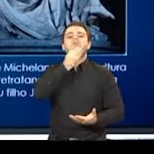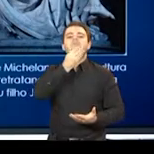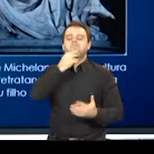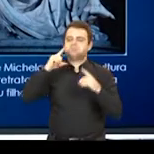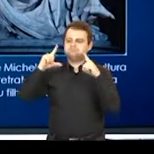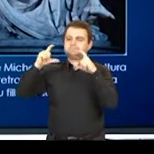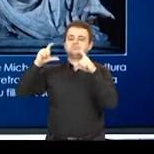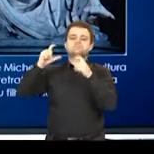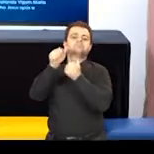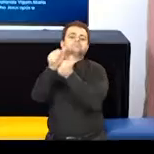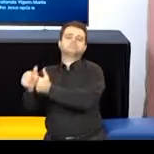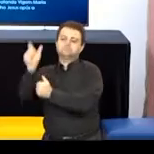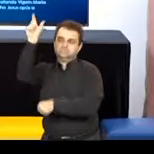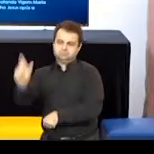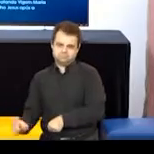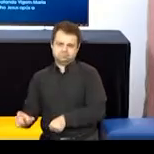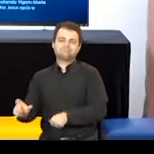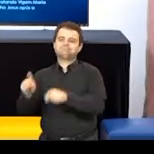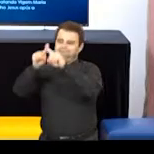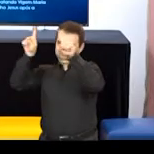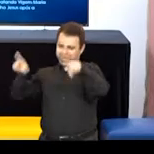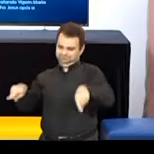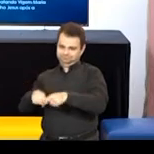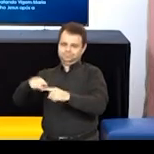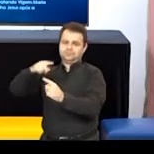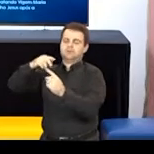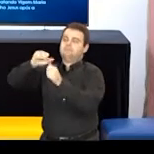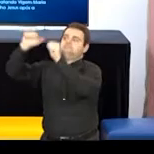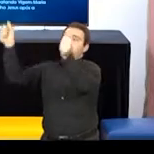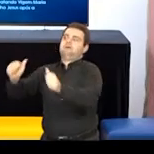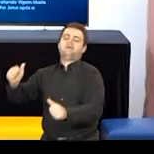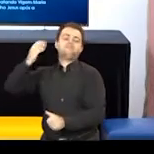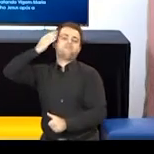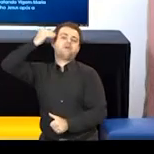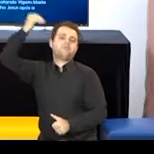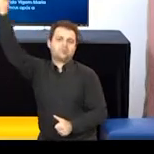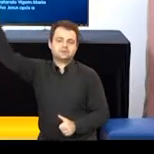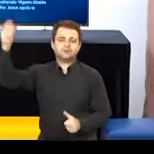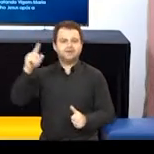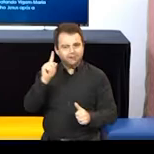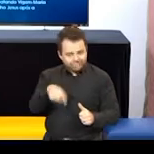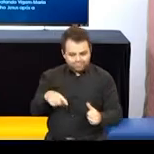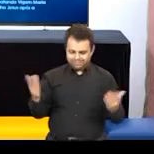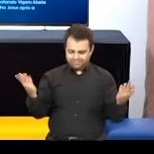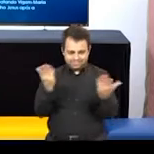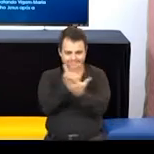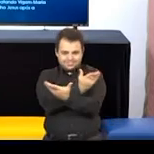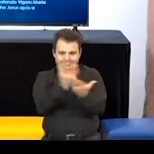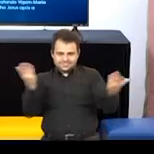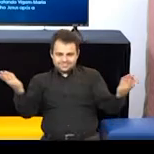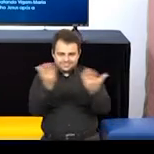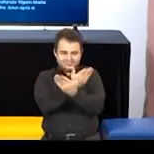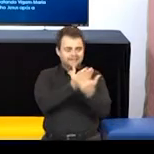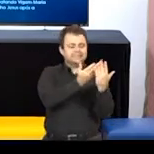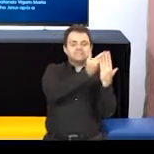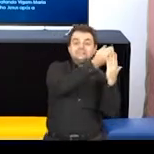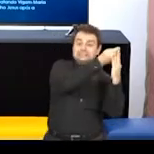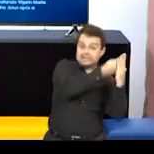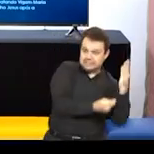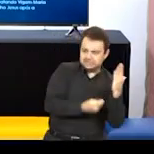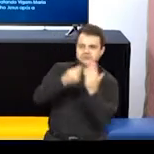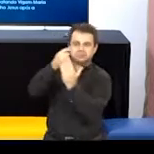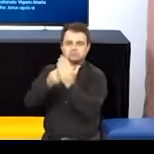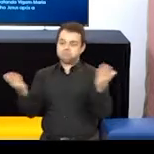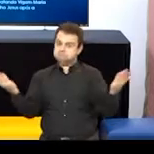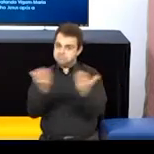do Michelangelo, tá bom? Então uma relação intertextual é uma relação entre os textos, podendo ser assim textos